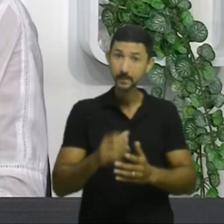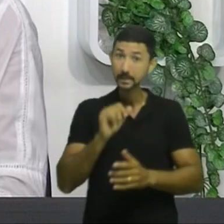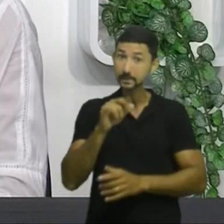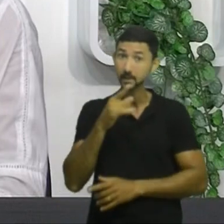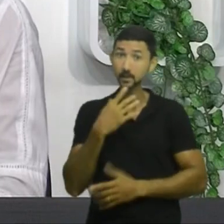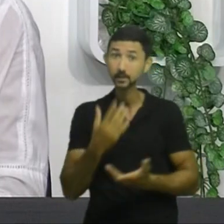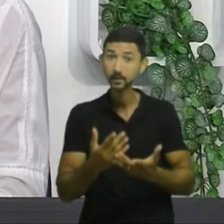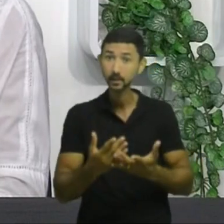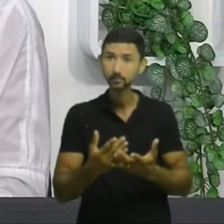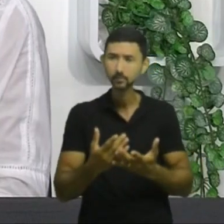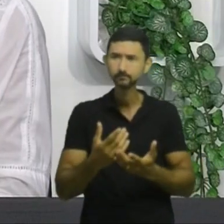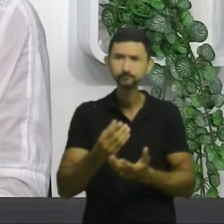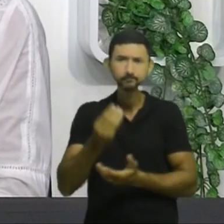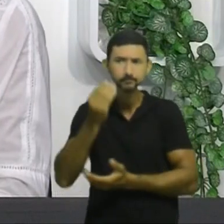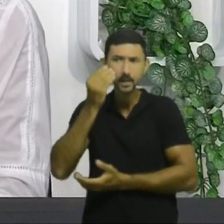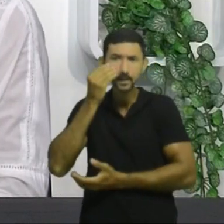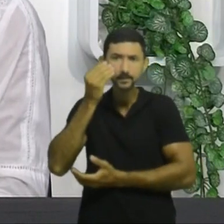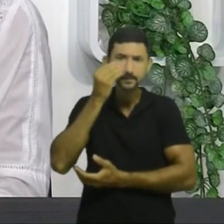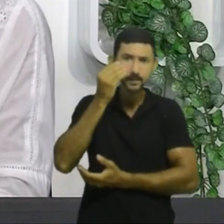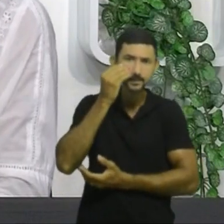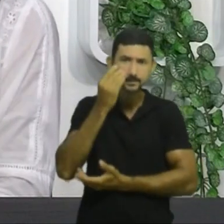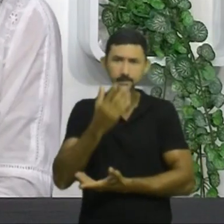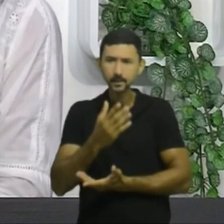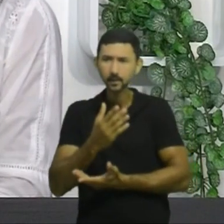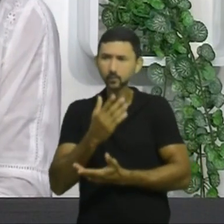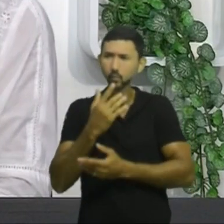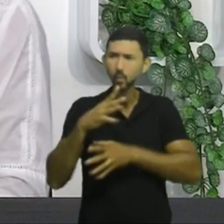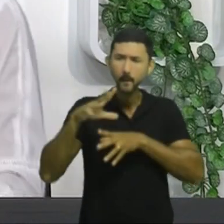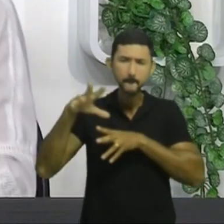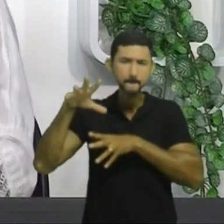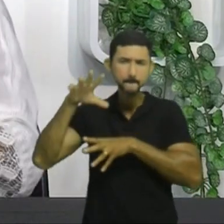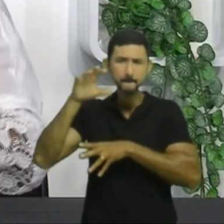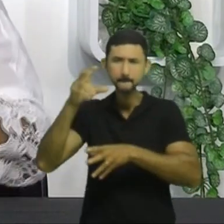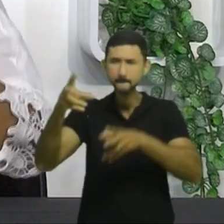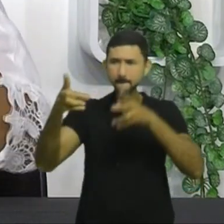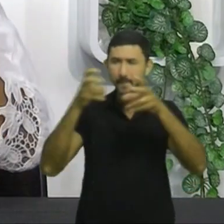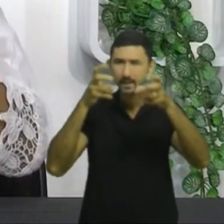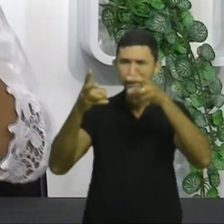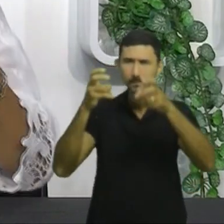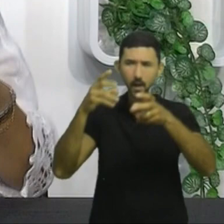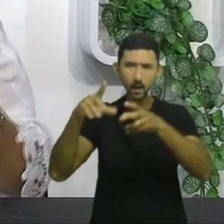tiver bem atento, bem sensível a perceber,